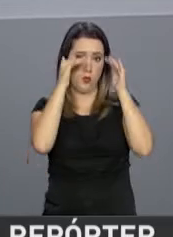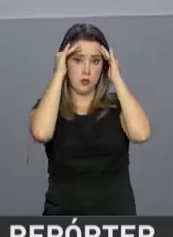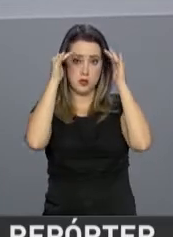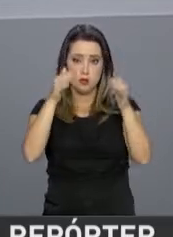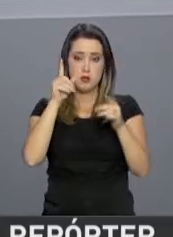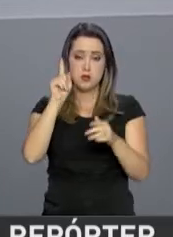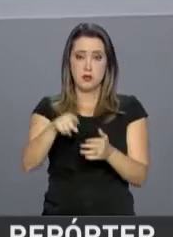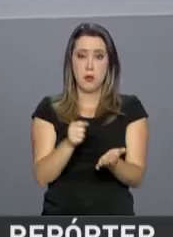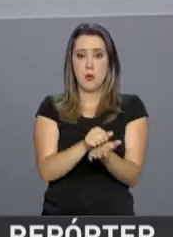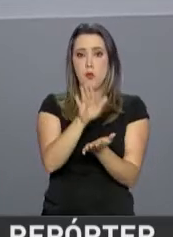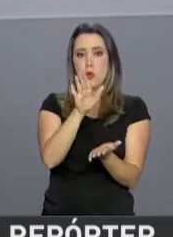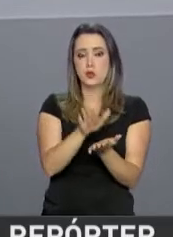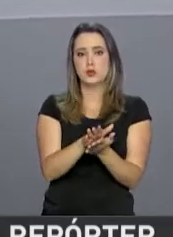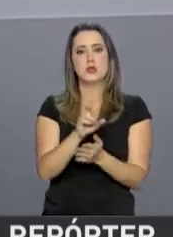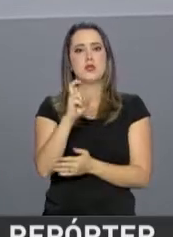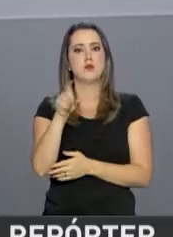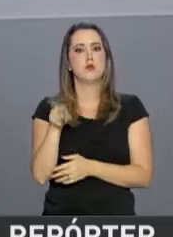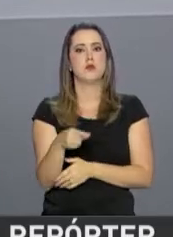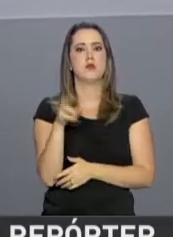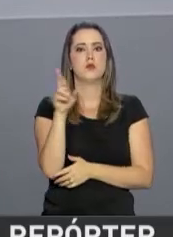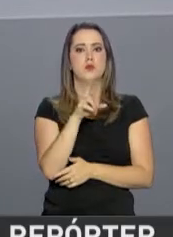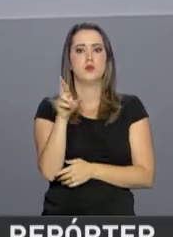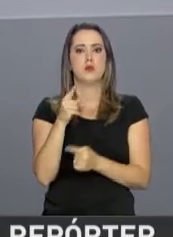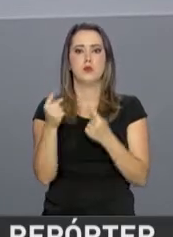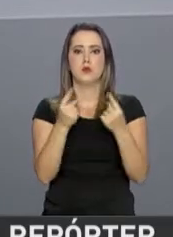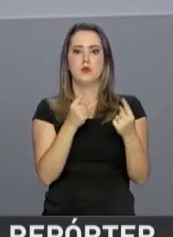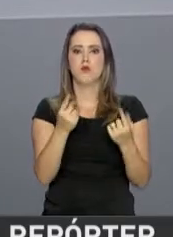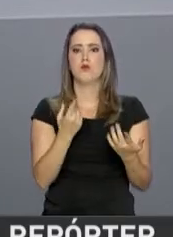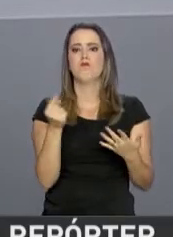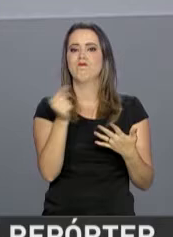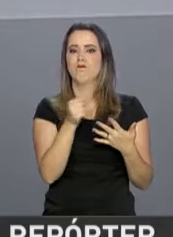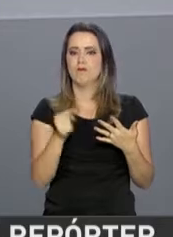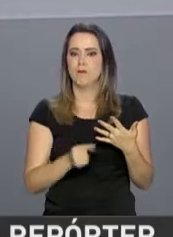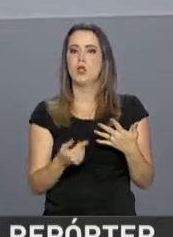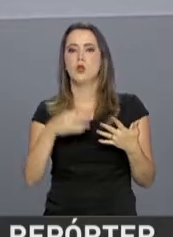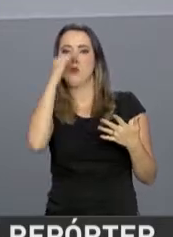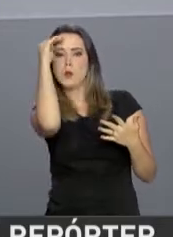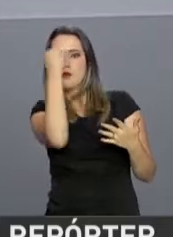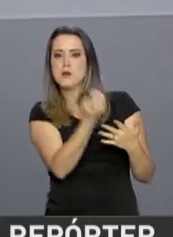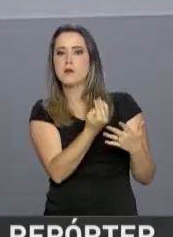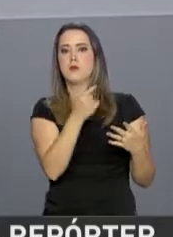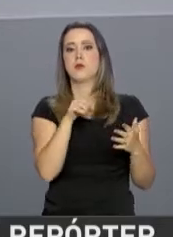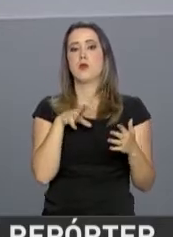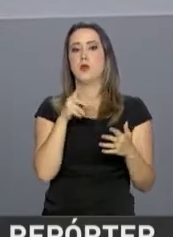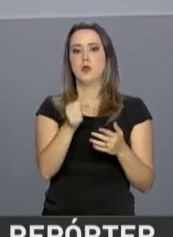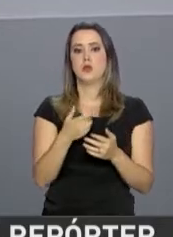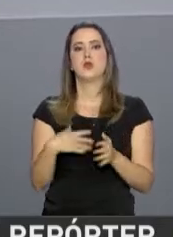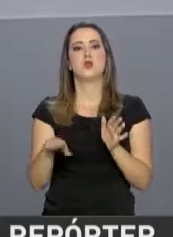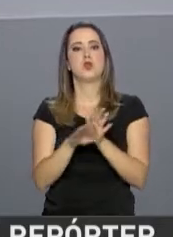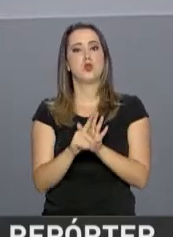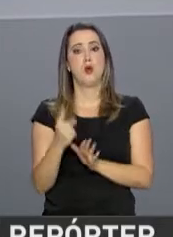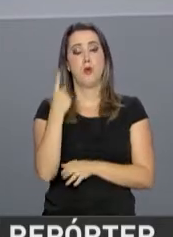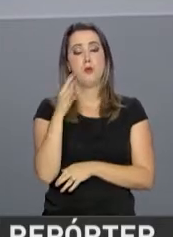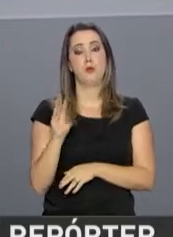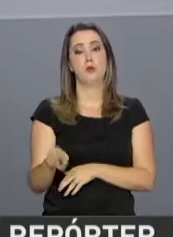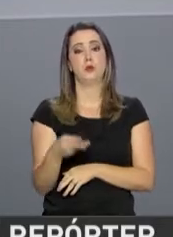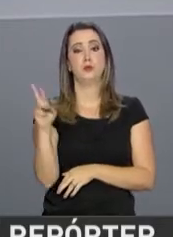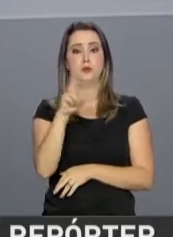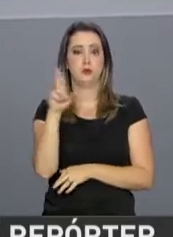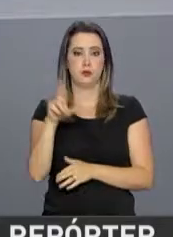será aplicada uma multa diária de cinco mil reais para cada item descumprido o total pode chegar a 1 milhão de